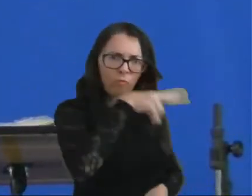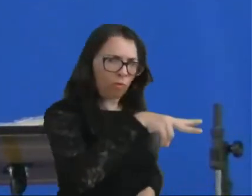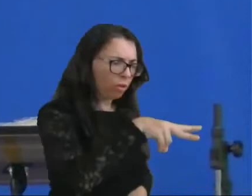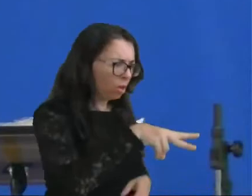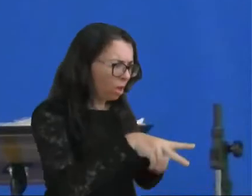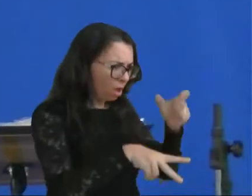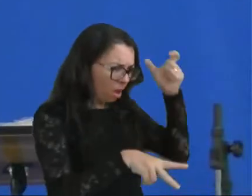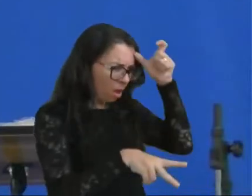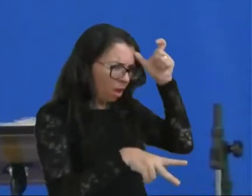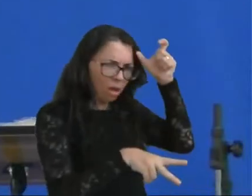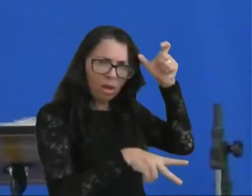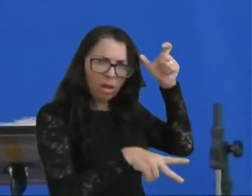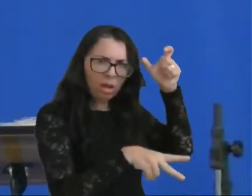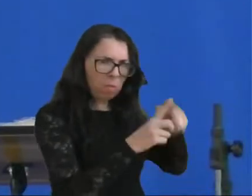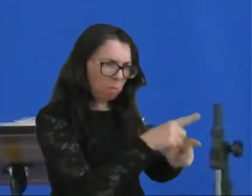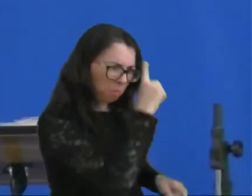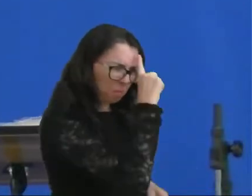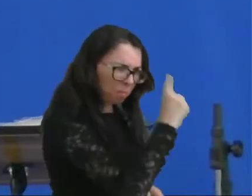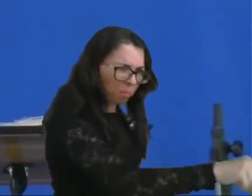Espírito Santo diz à igreja.